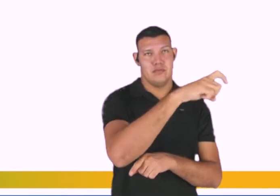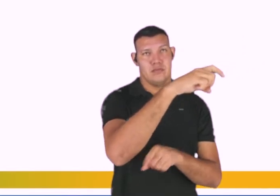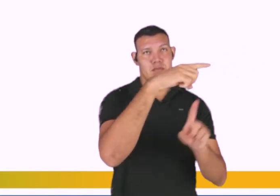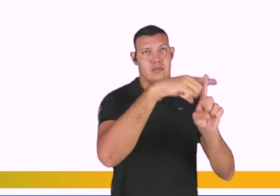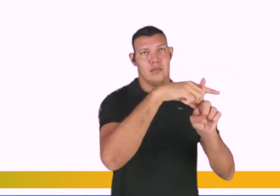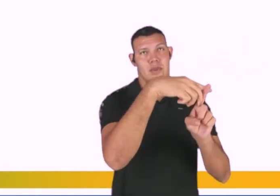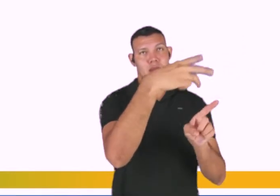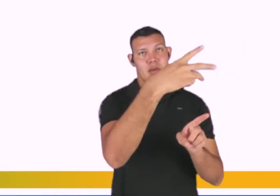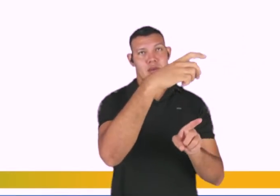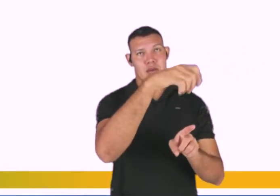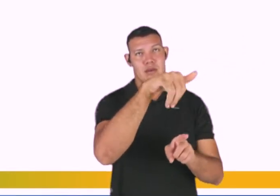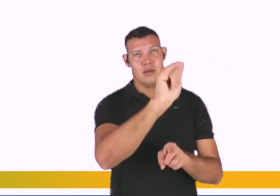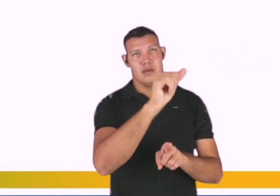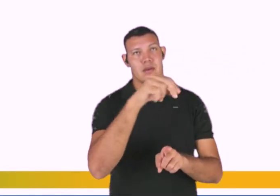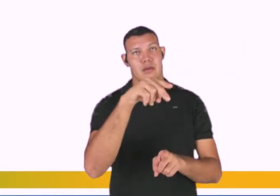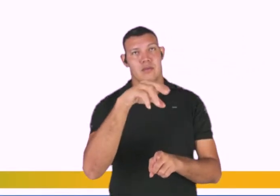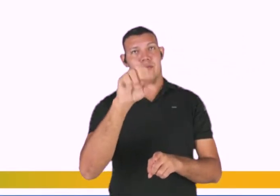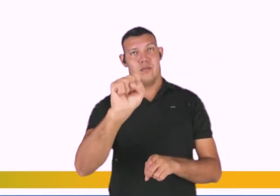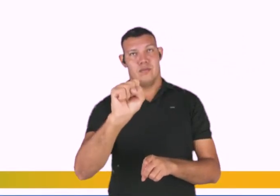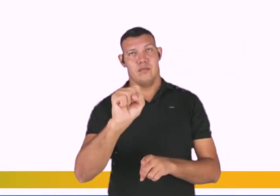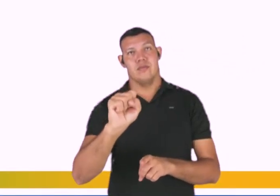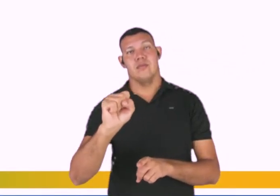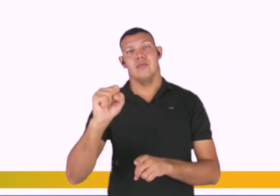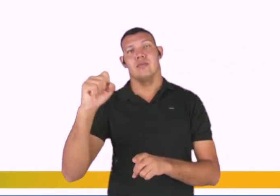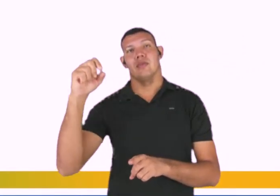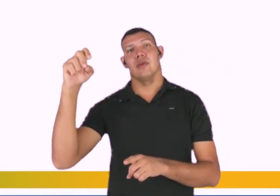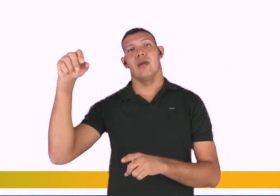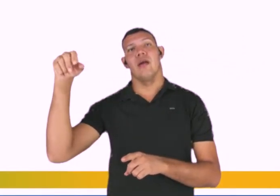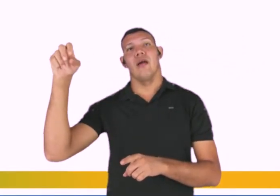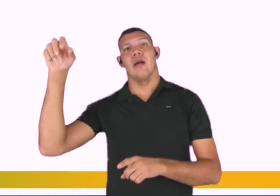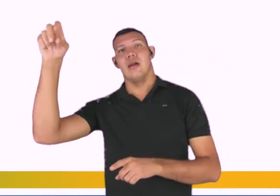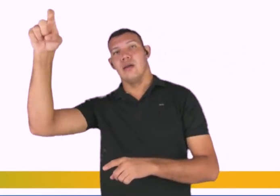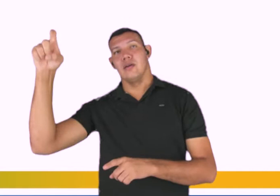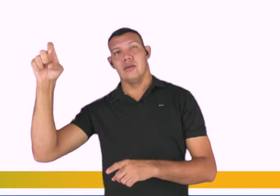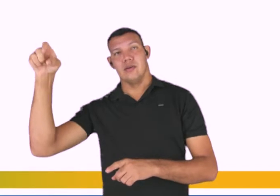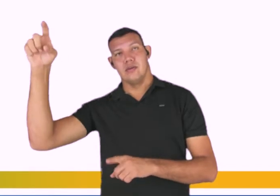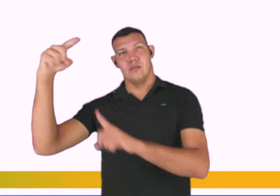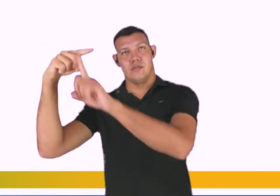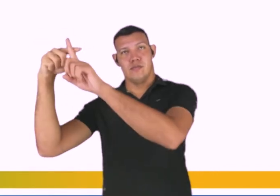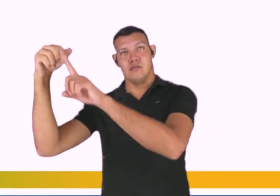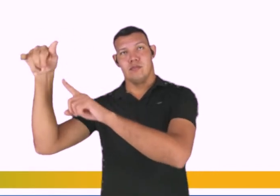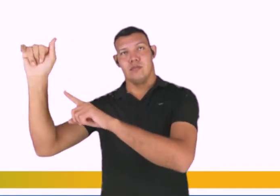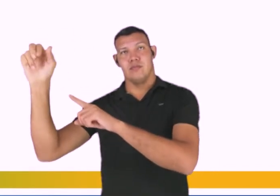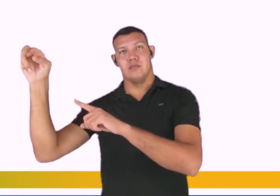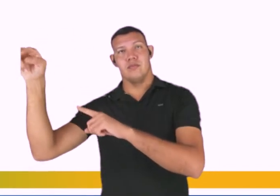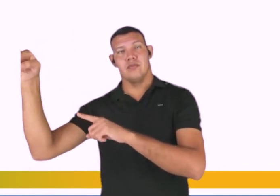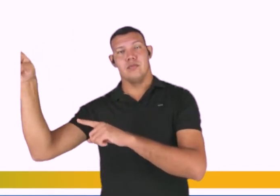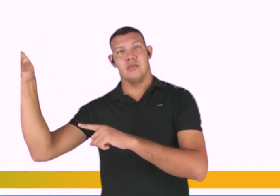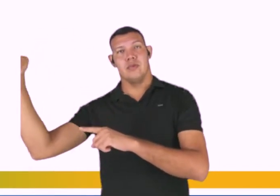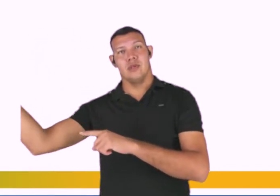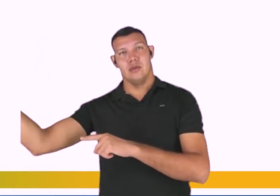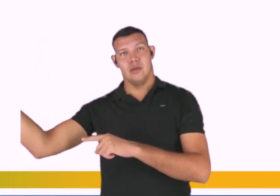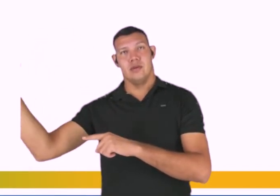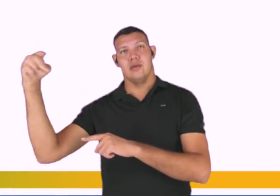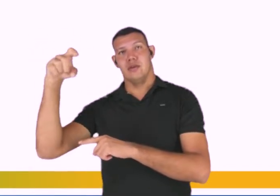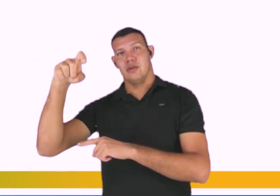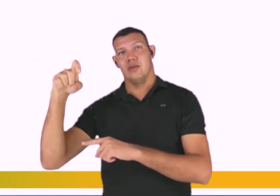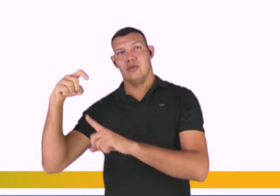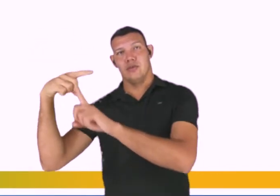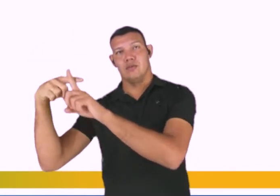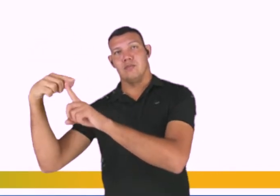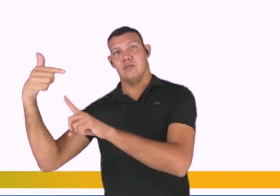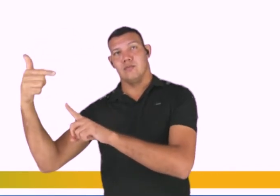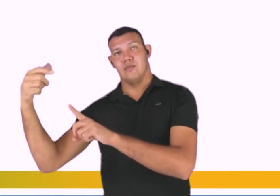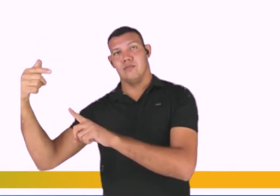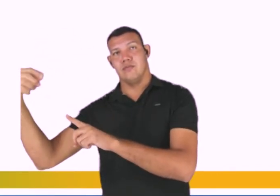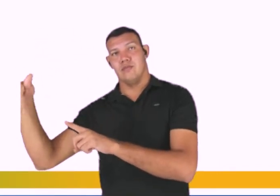contém duas variáveis e duas equações. Então, nesse caso, pelas características